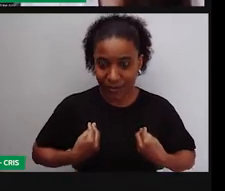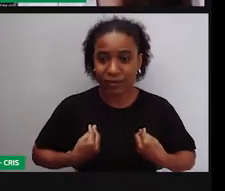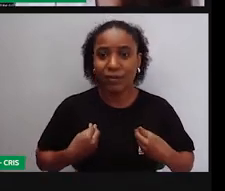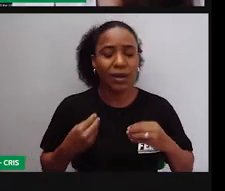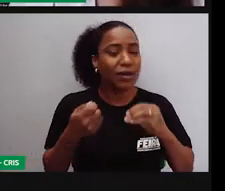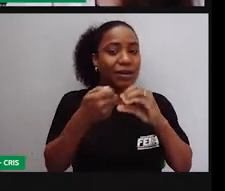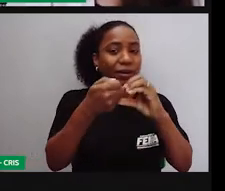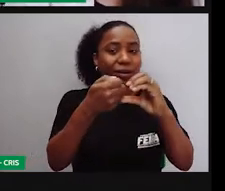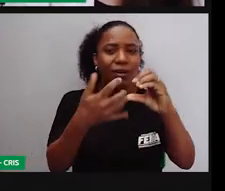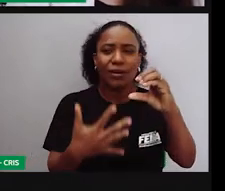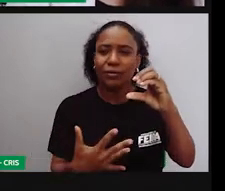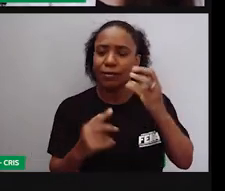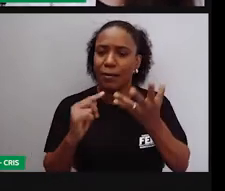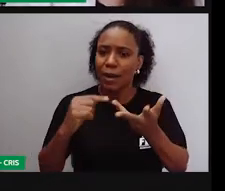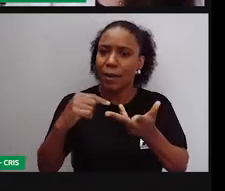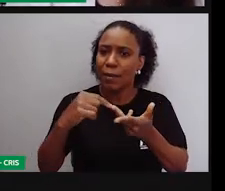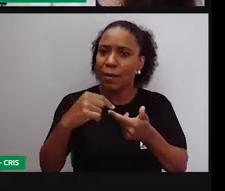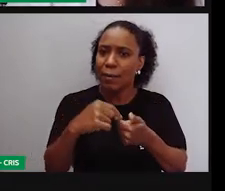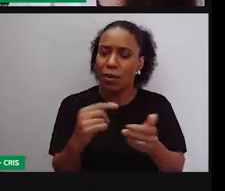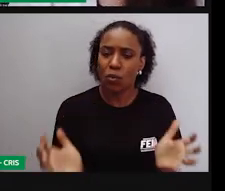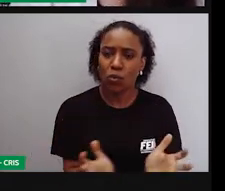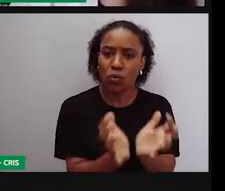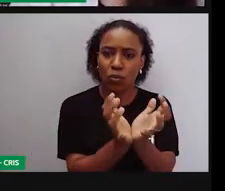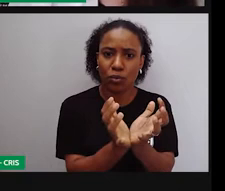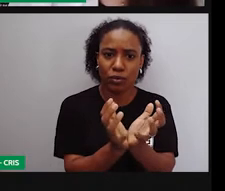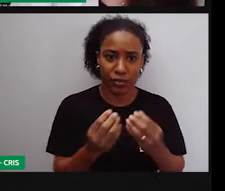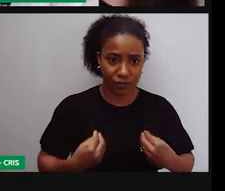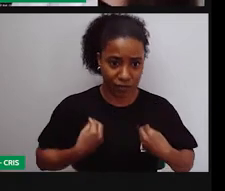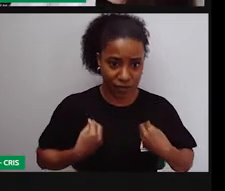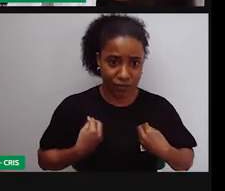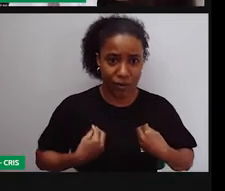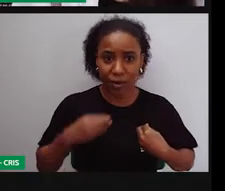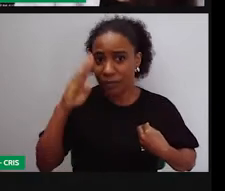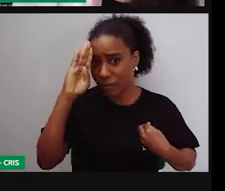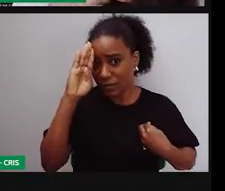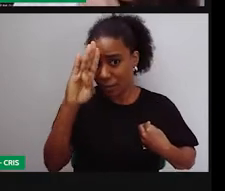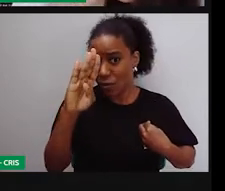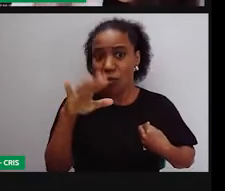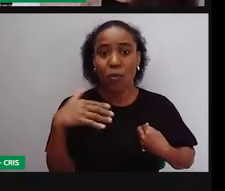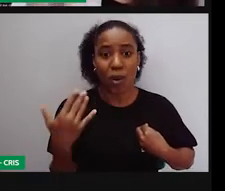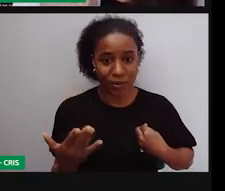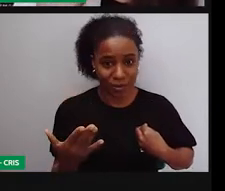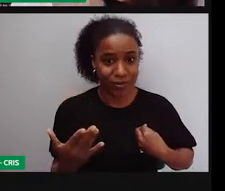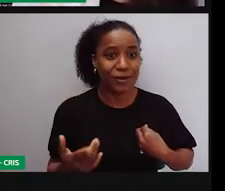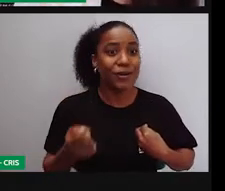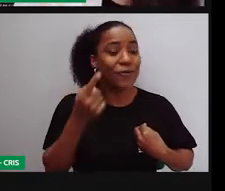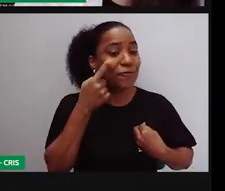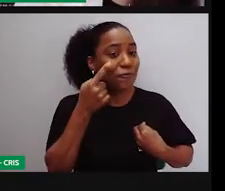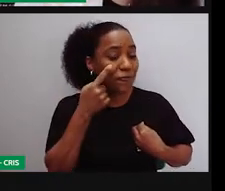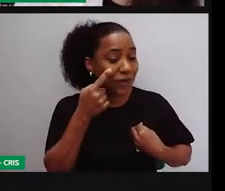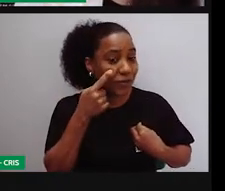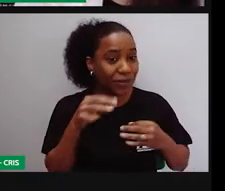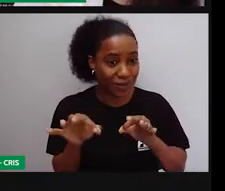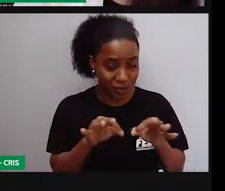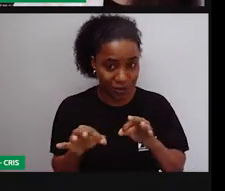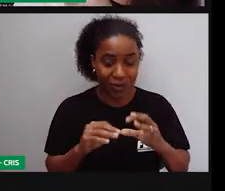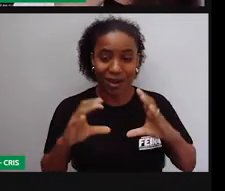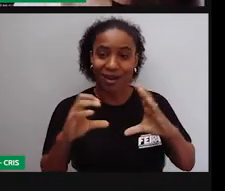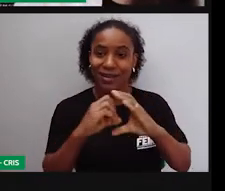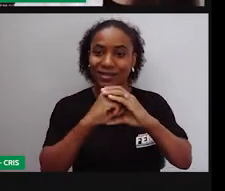vivo? Então, as principais características dos seres vivos são organização celular,